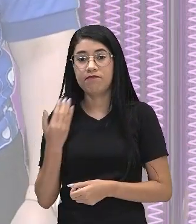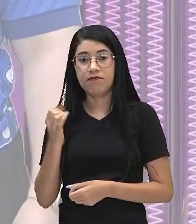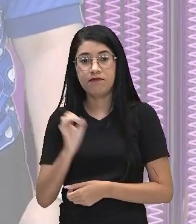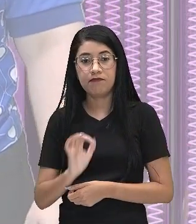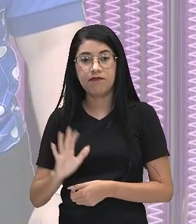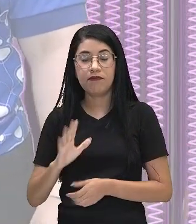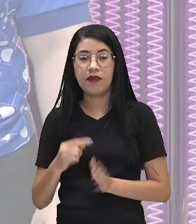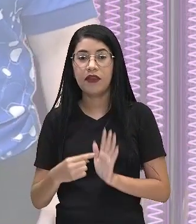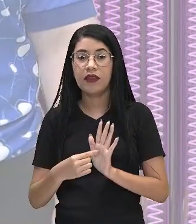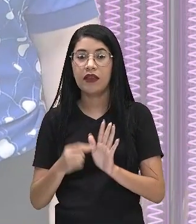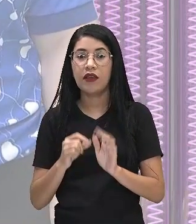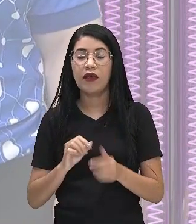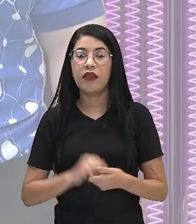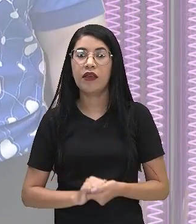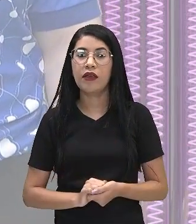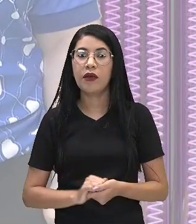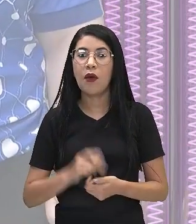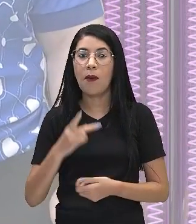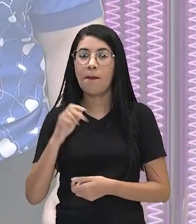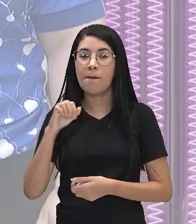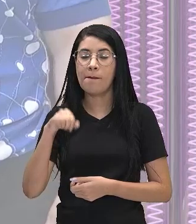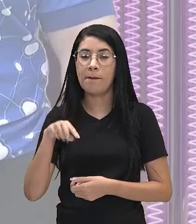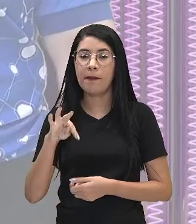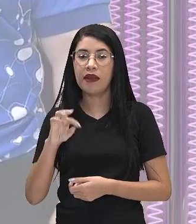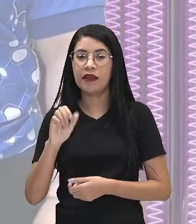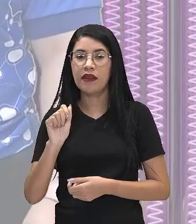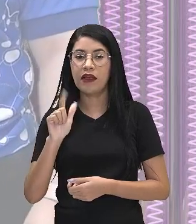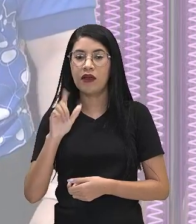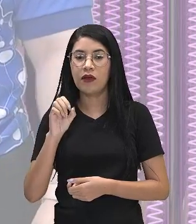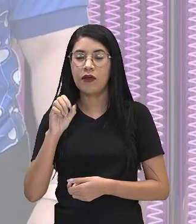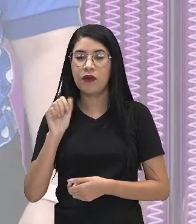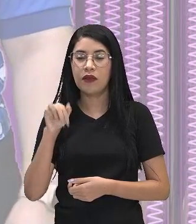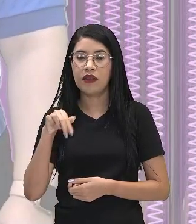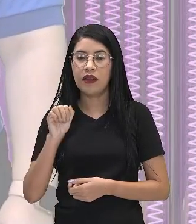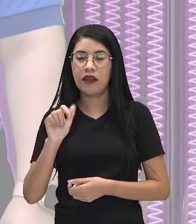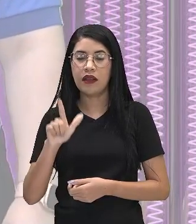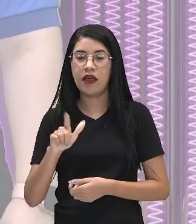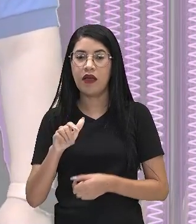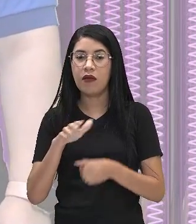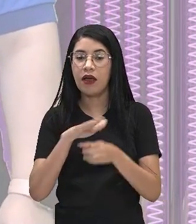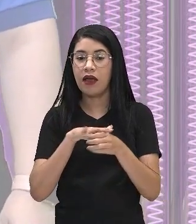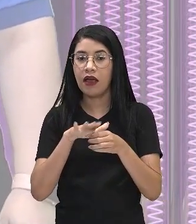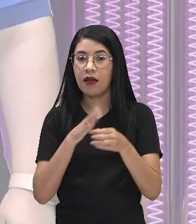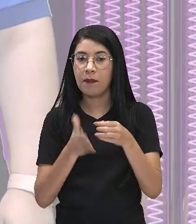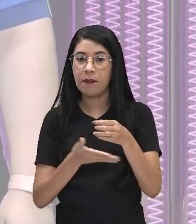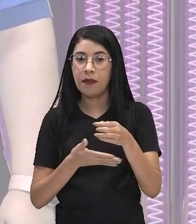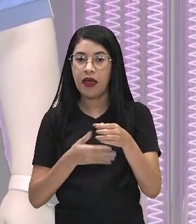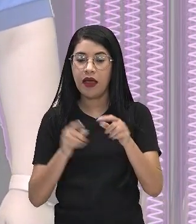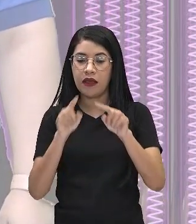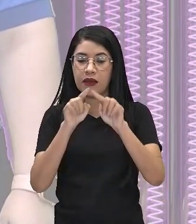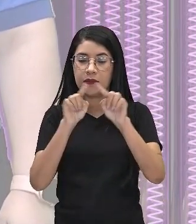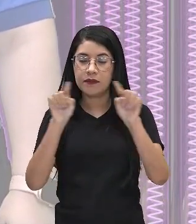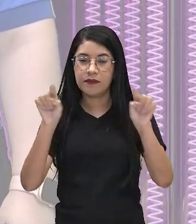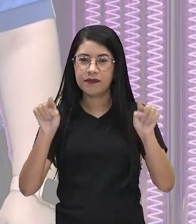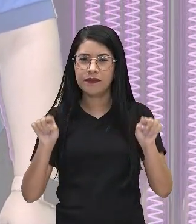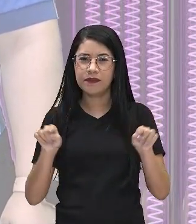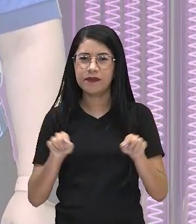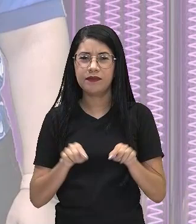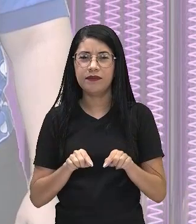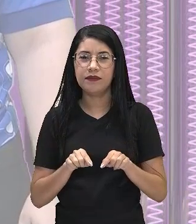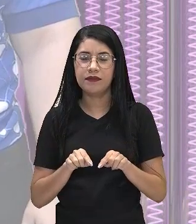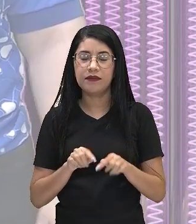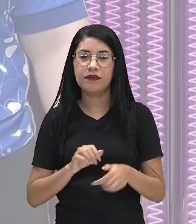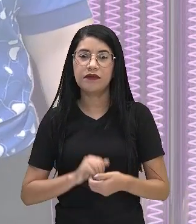prisma pentagonal. Por que ele é pentagonal? Porque a base dele, ó, aqui em cima, a base e a base aqui de baixo,